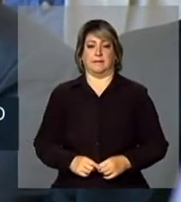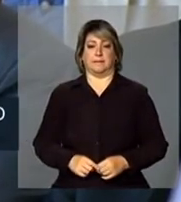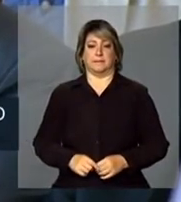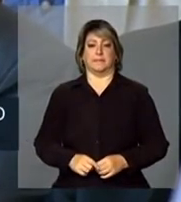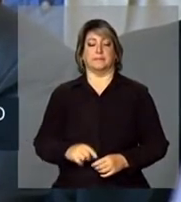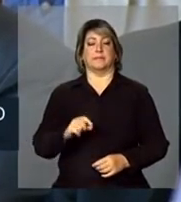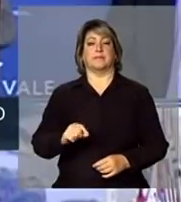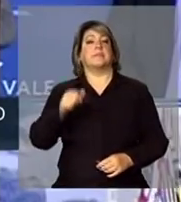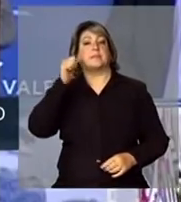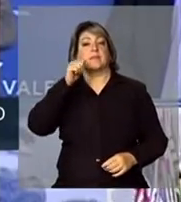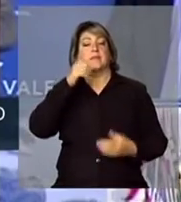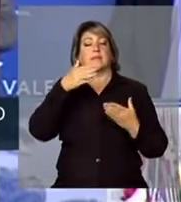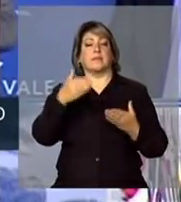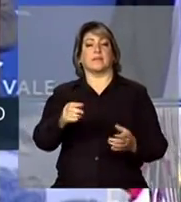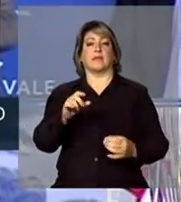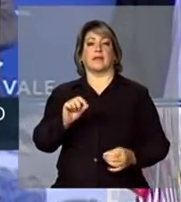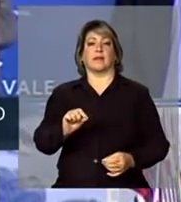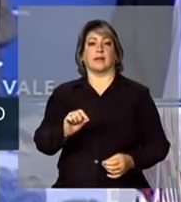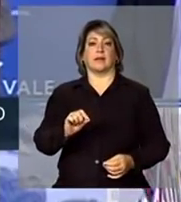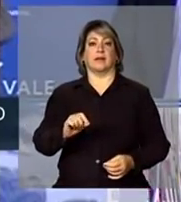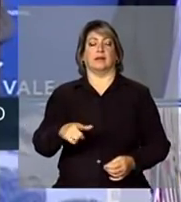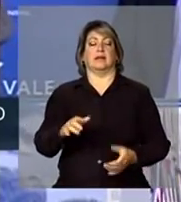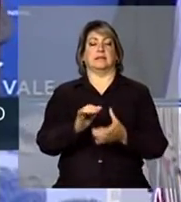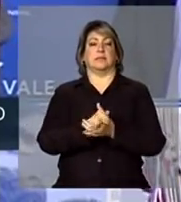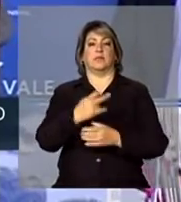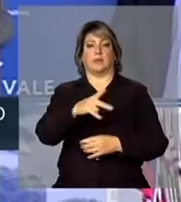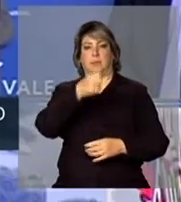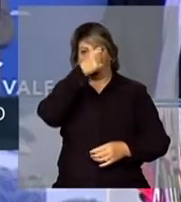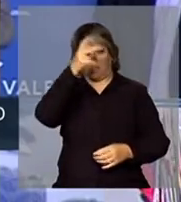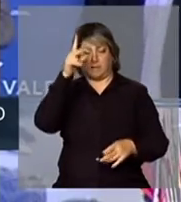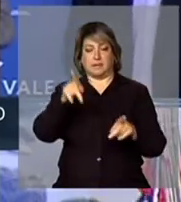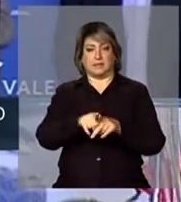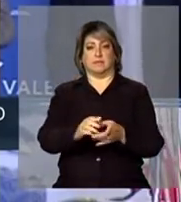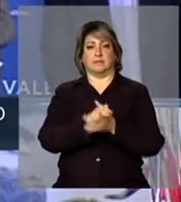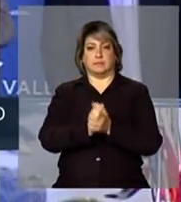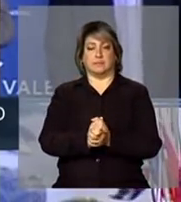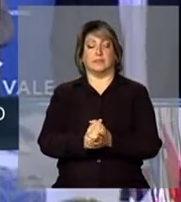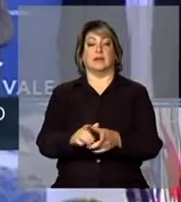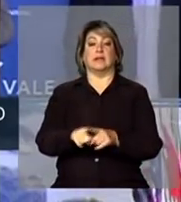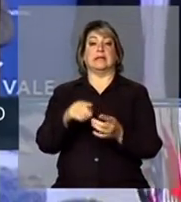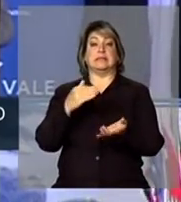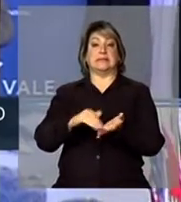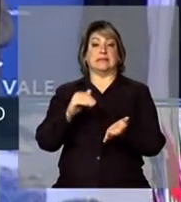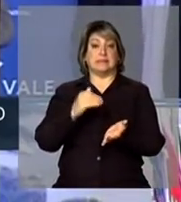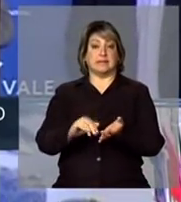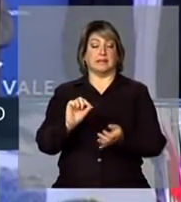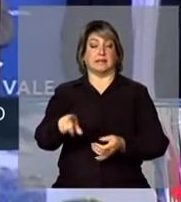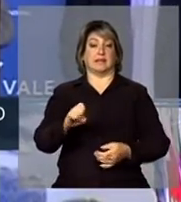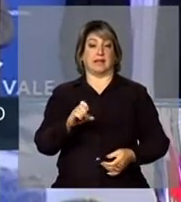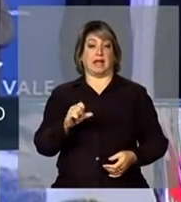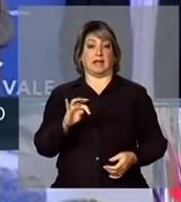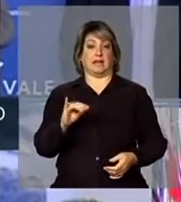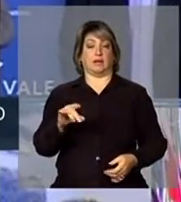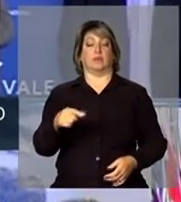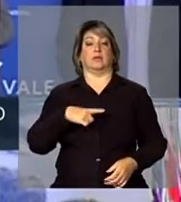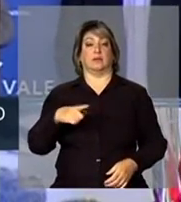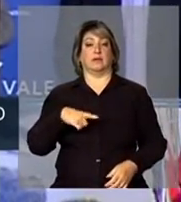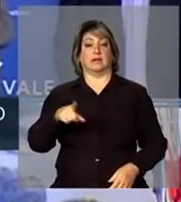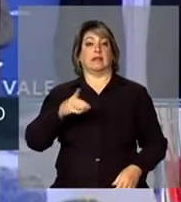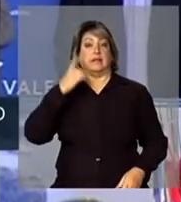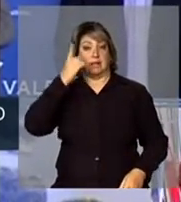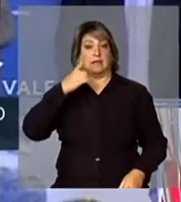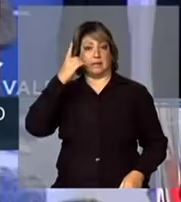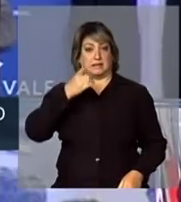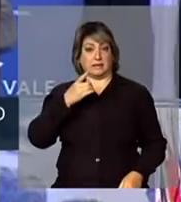senhora, primeira-dama, dona Heloísa Piau. Quero saudar na pessoa do secretário de Estado de Agricultura, Pecuária e Abastecimento, o